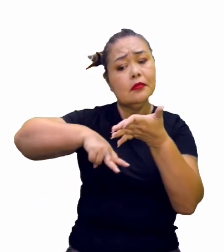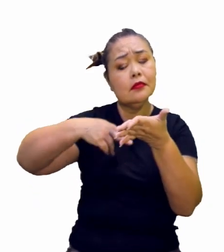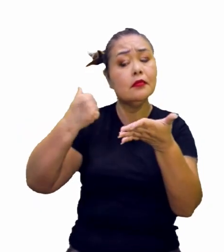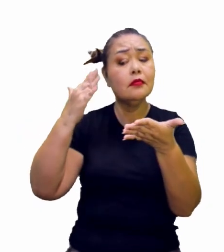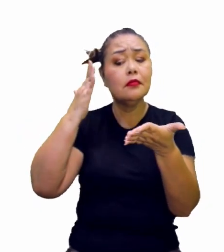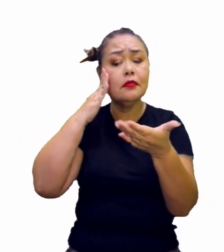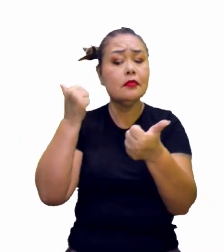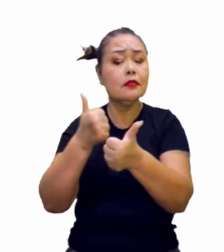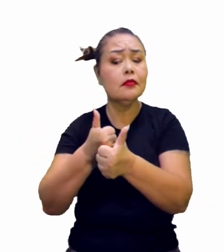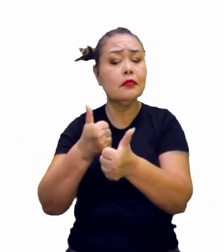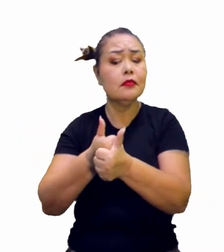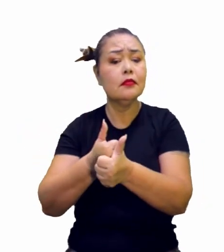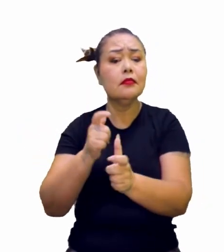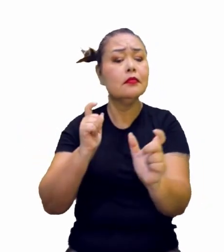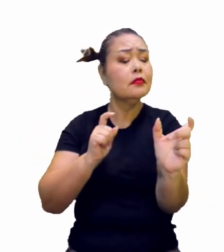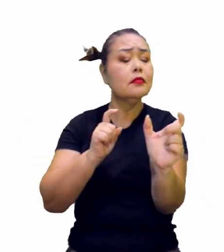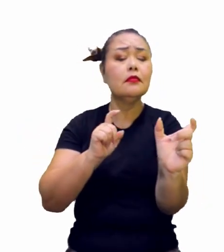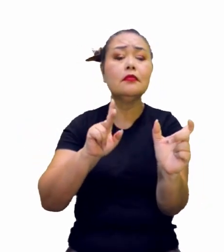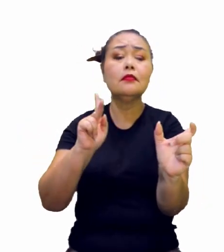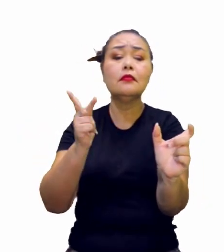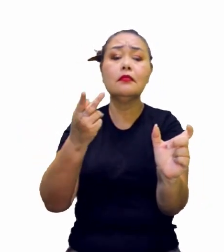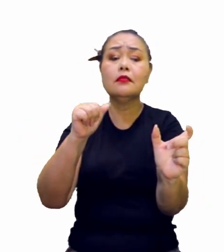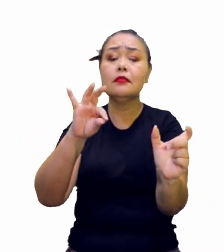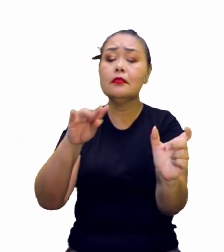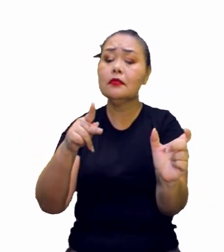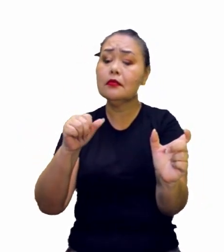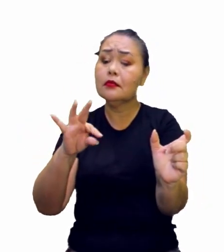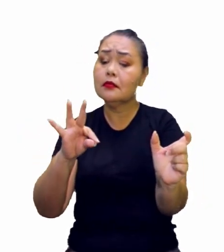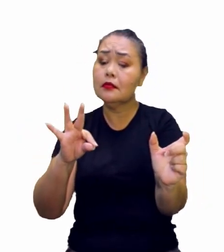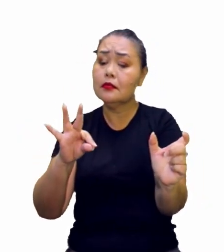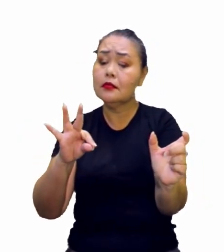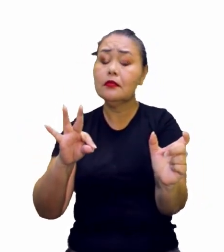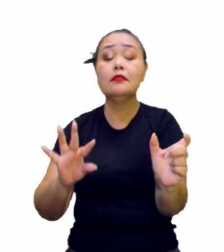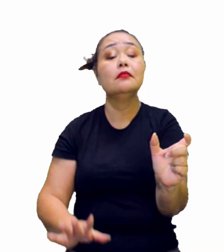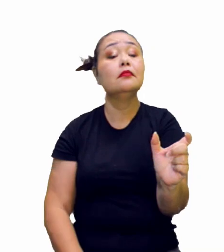coisa. O que são esse termo, hotspots?